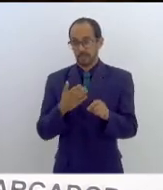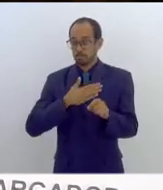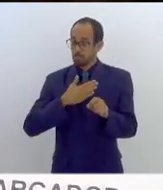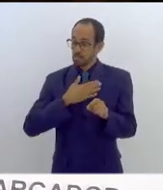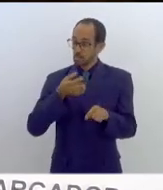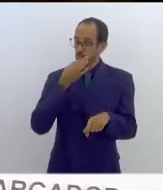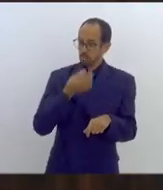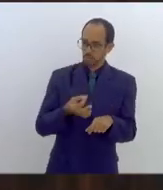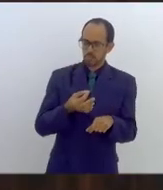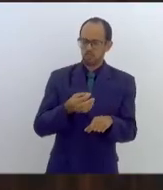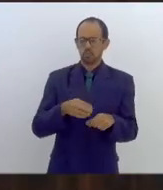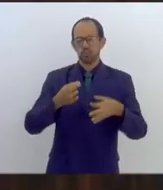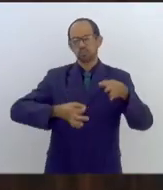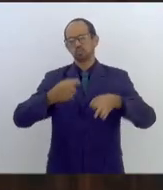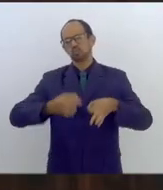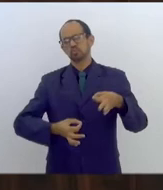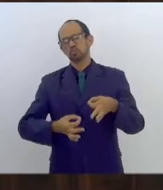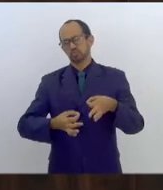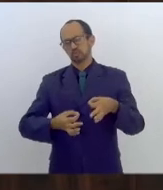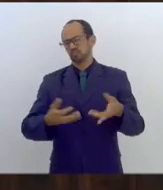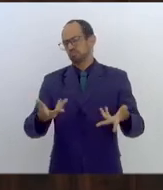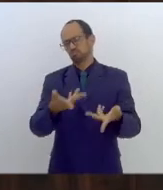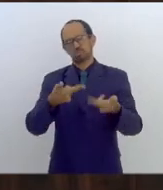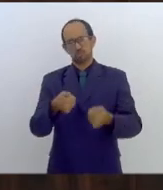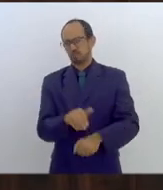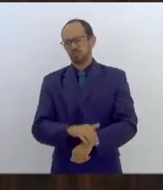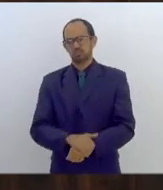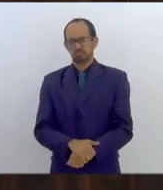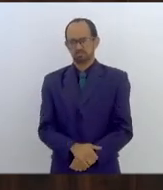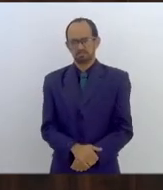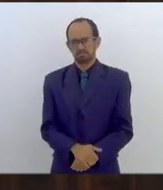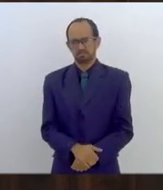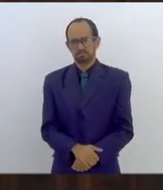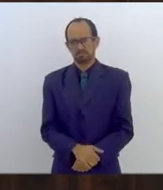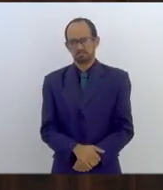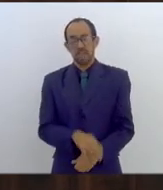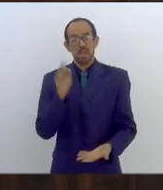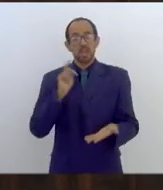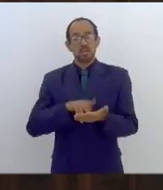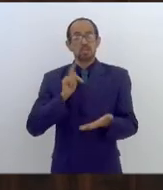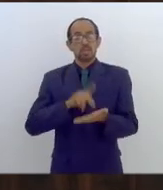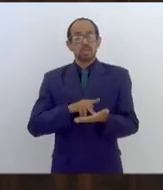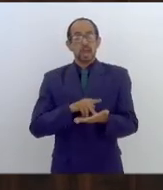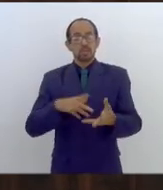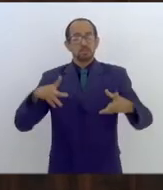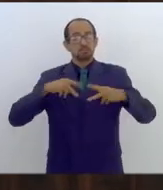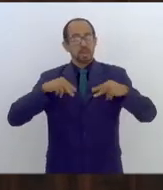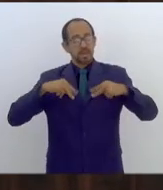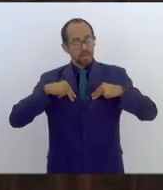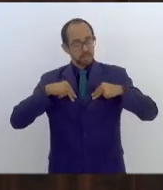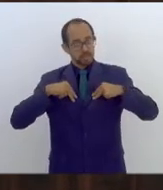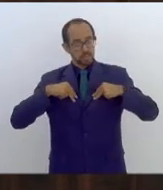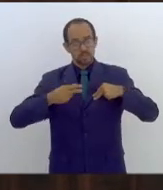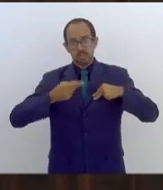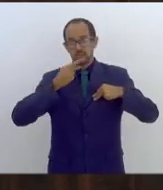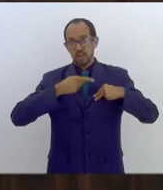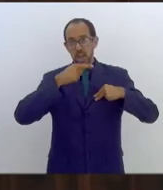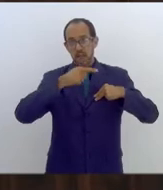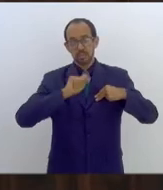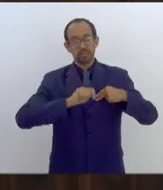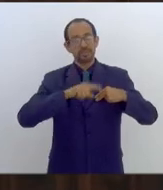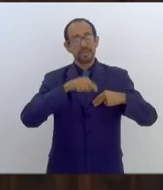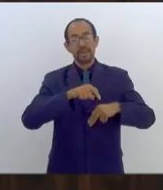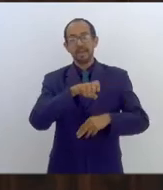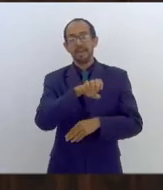visão um juiz de excelência um juiz que realmente merece ser chamado de excelência